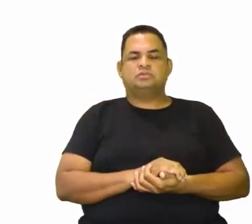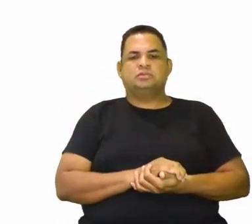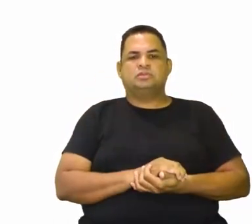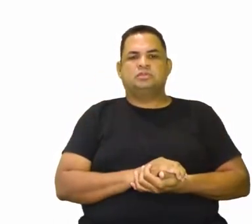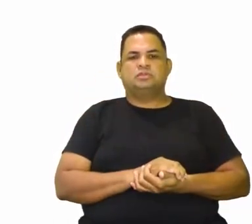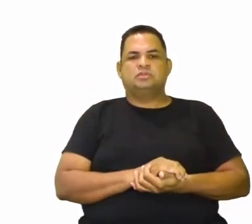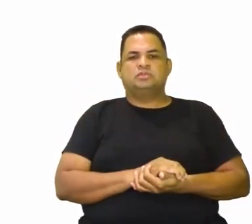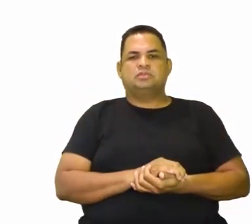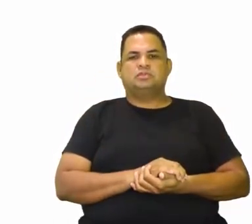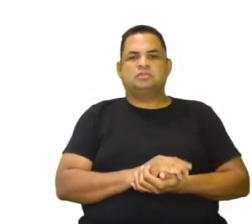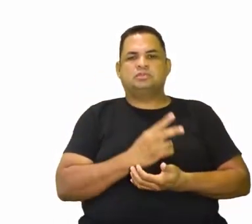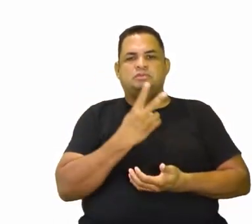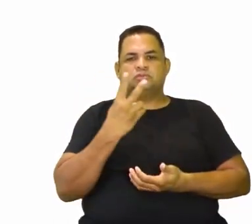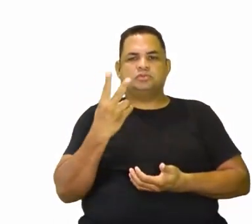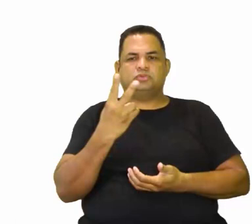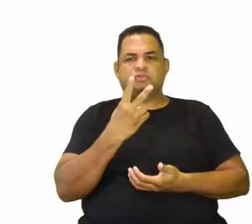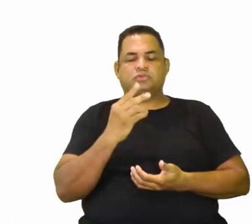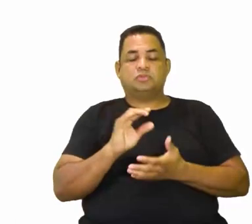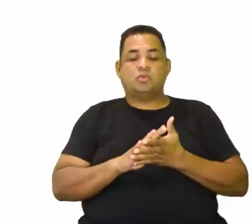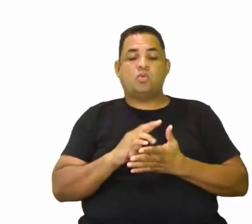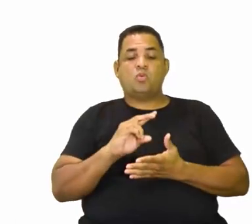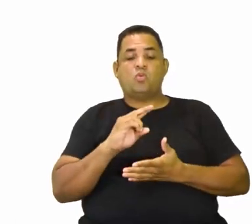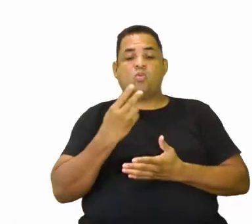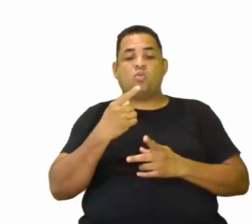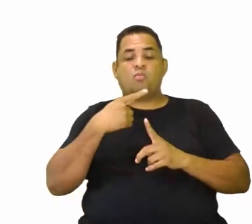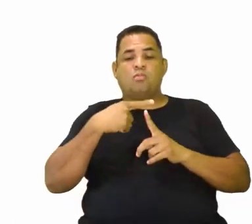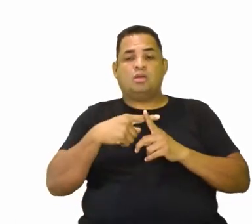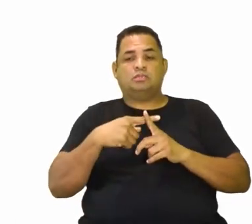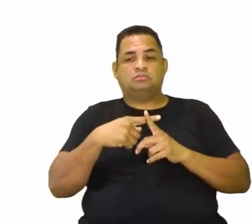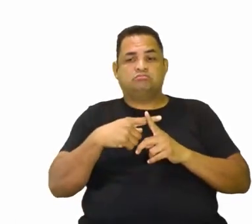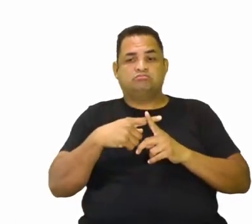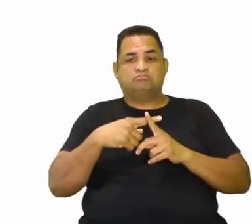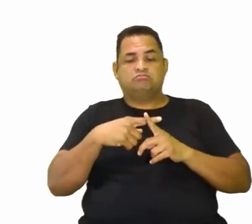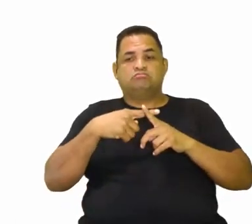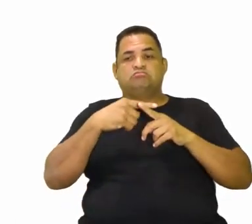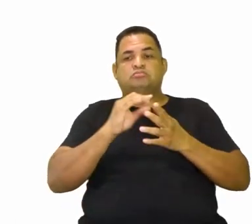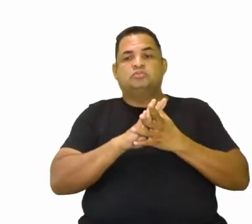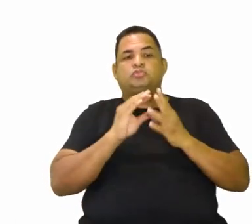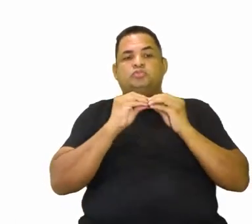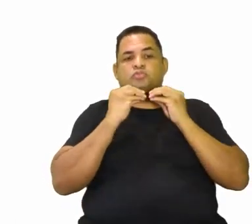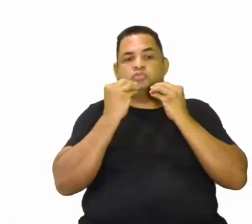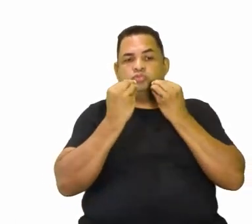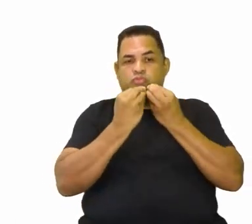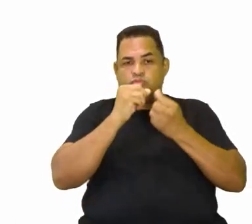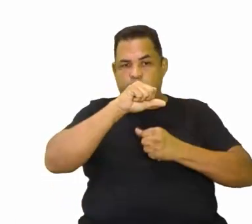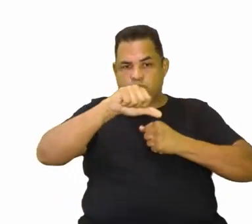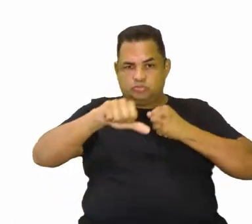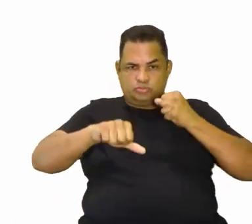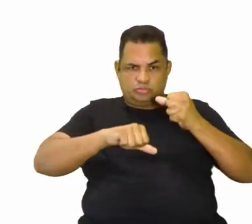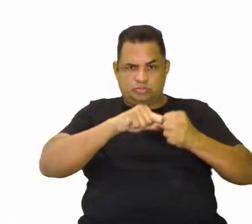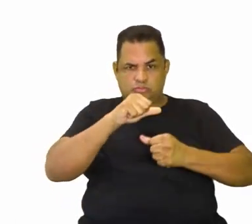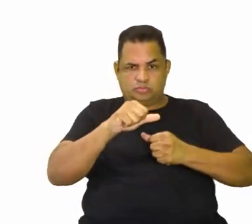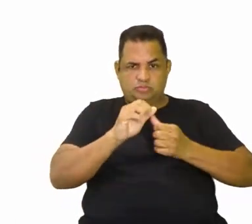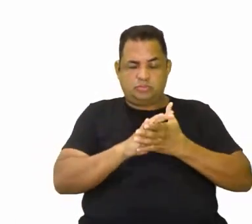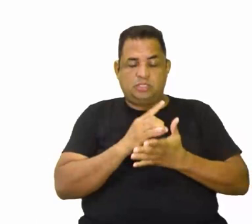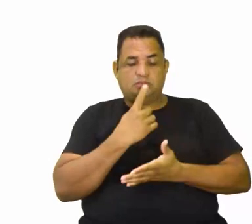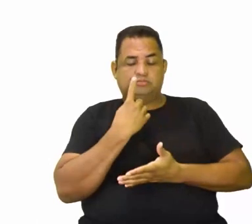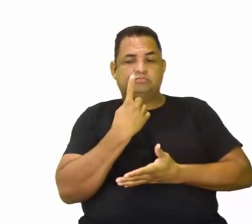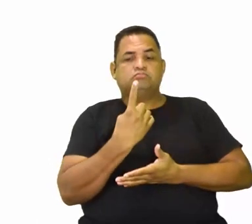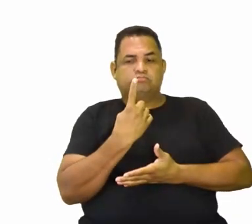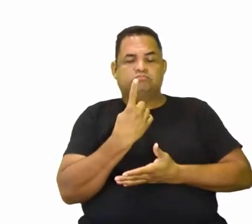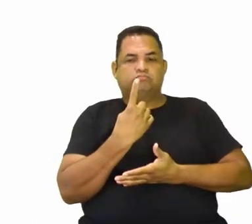critério, duas ou mais substâncias vão se transformar em